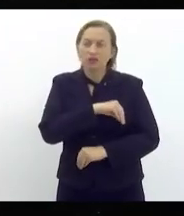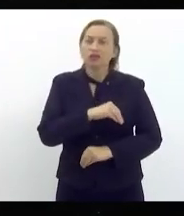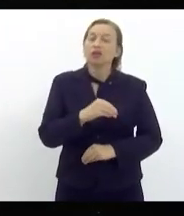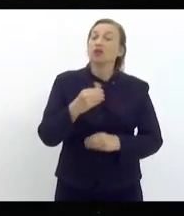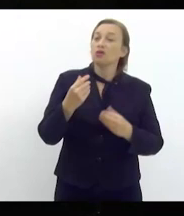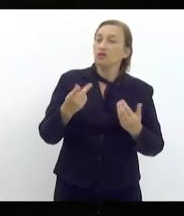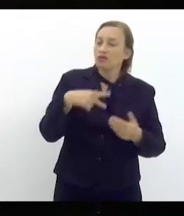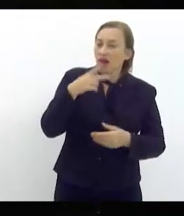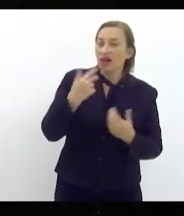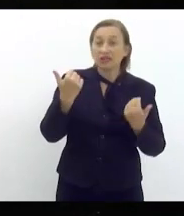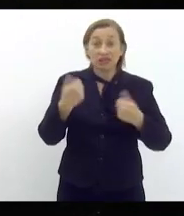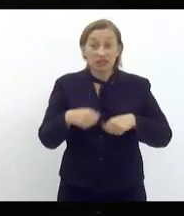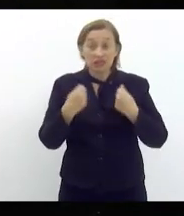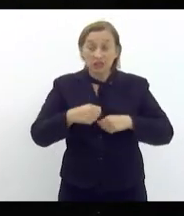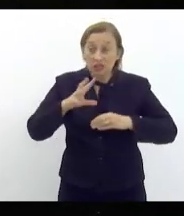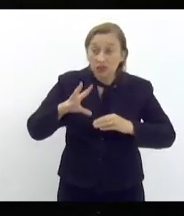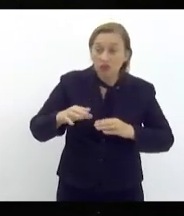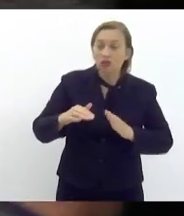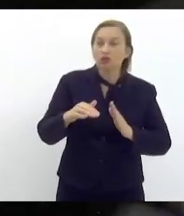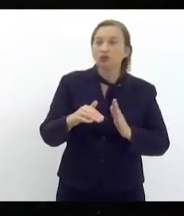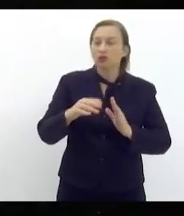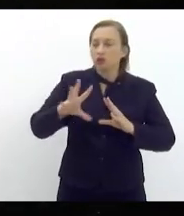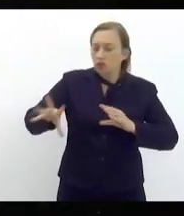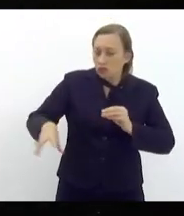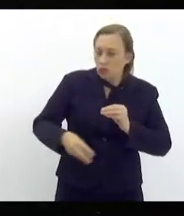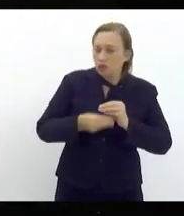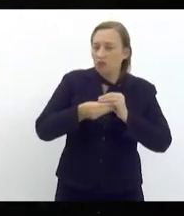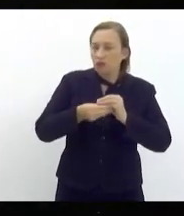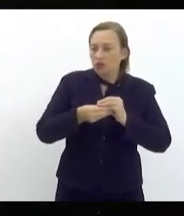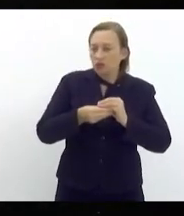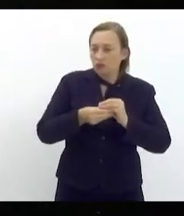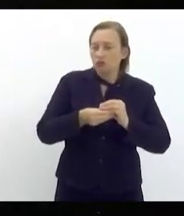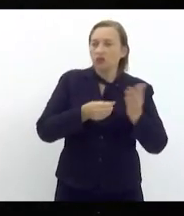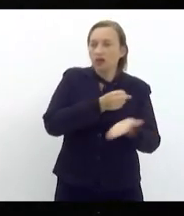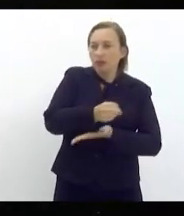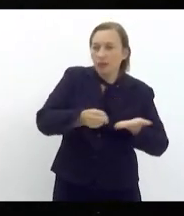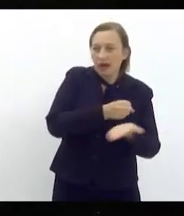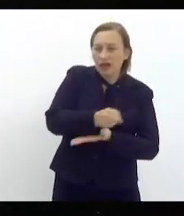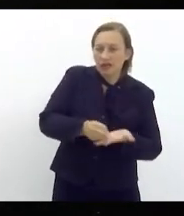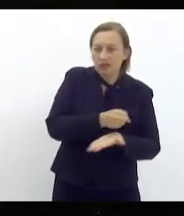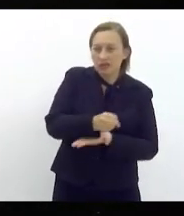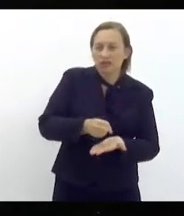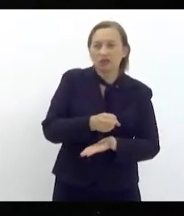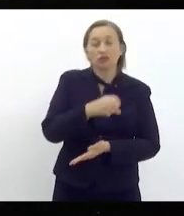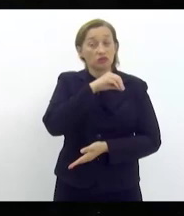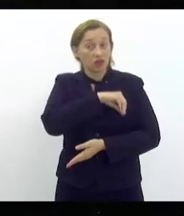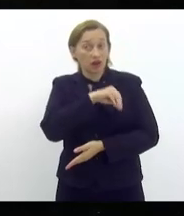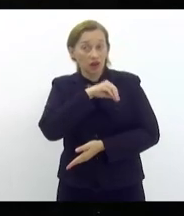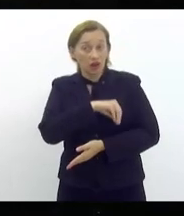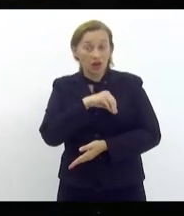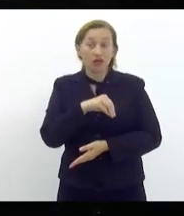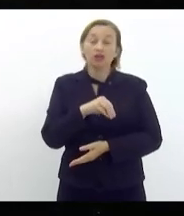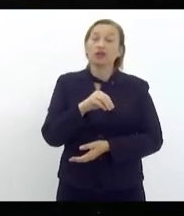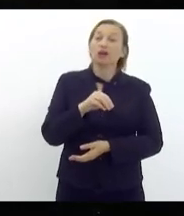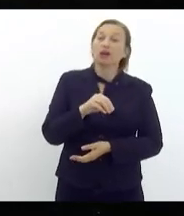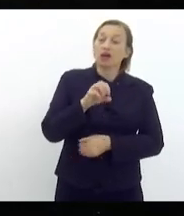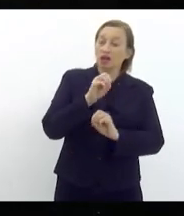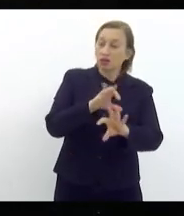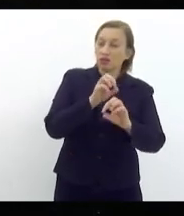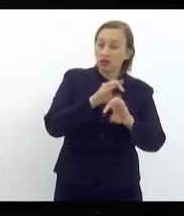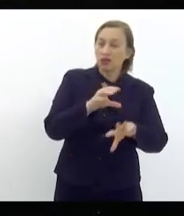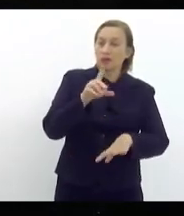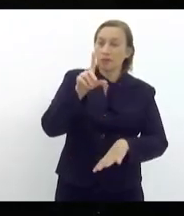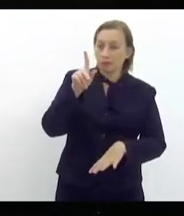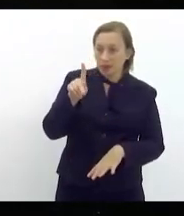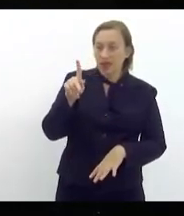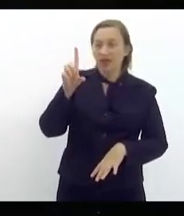necessidade do cumprimento do piso nacional na educação. O PDT tem esse compromisso com a